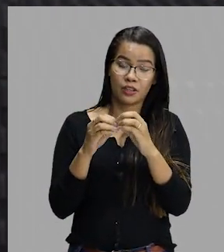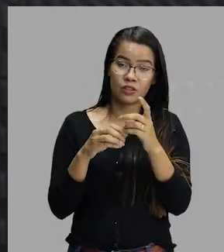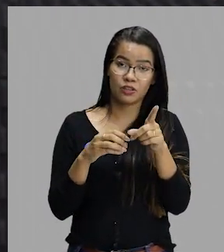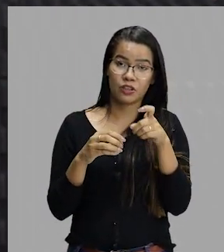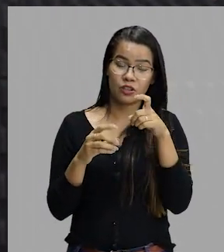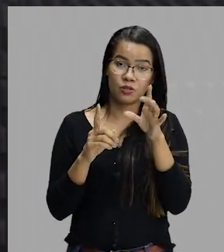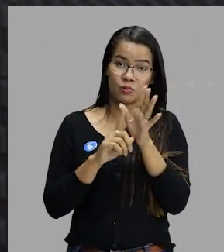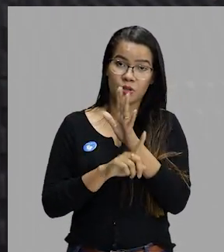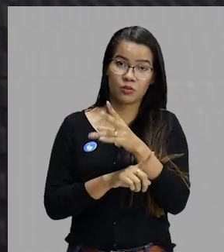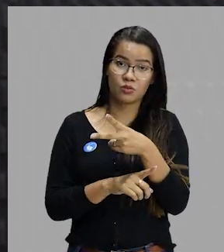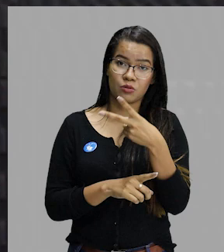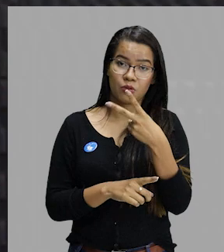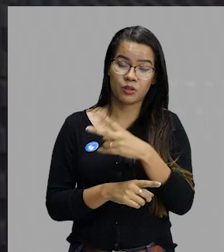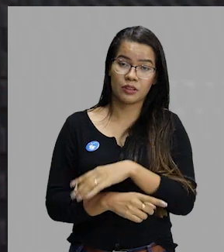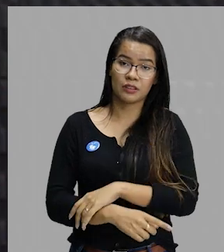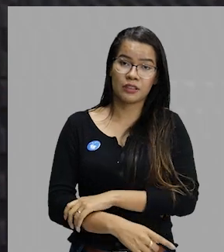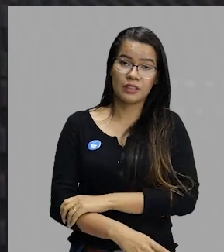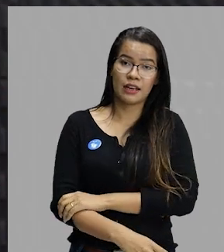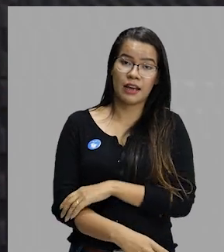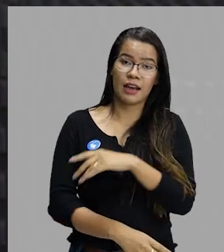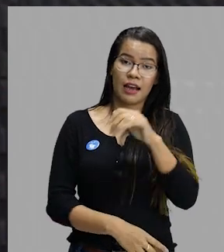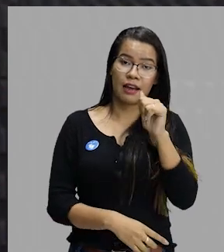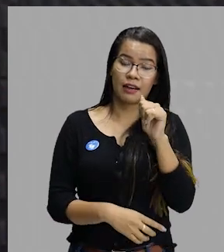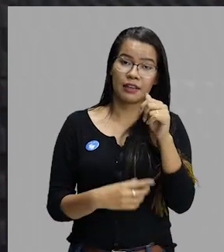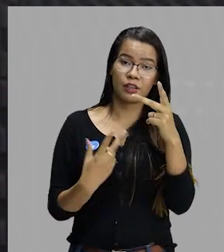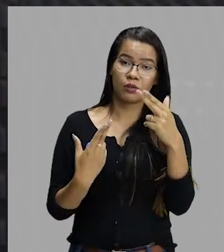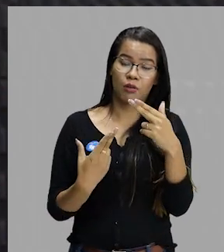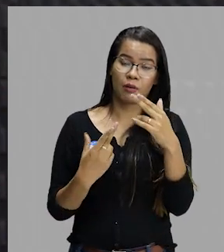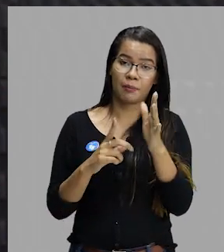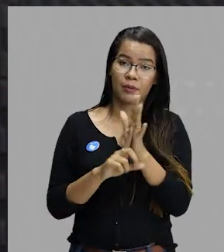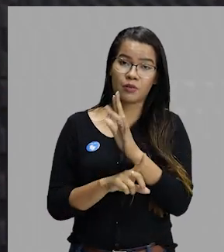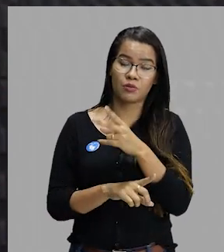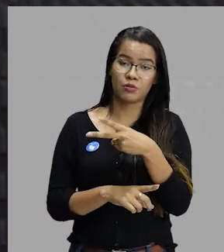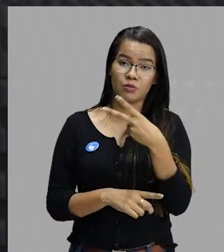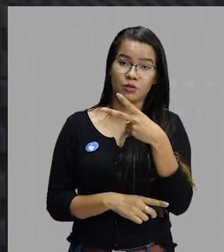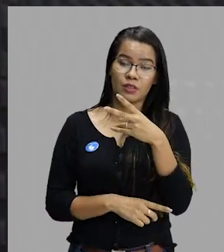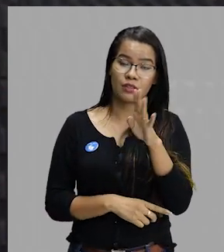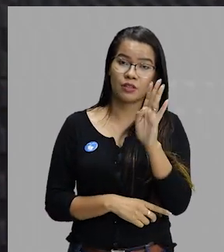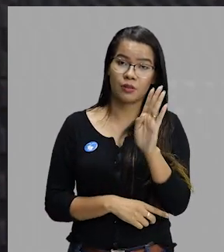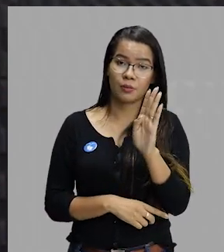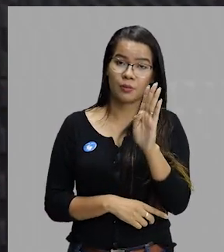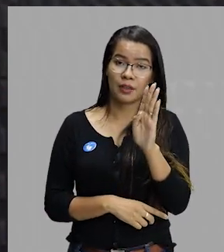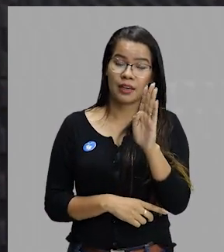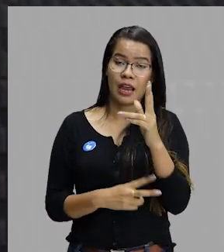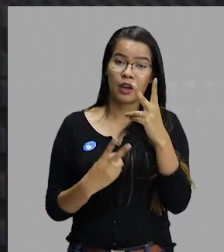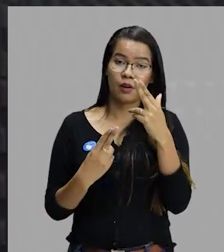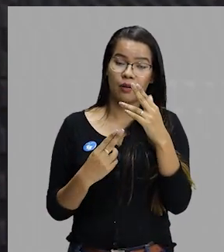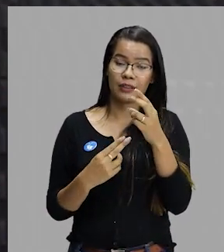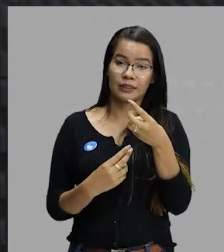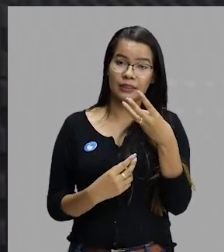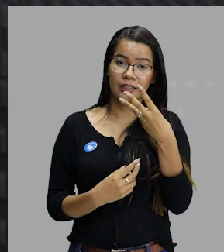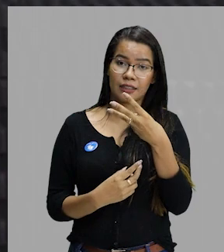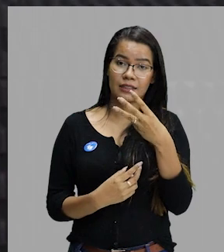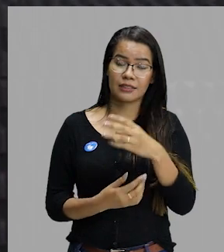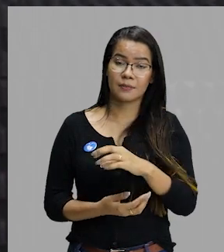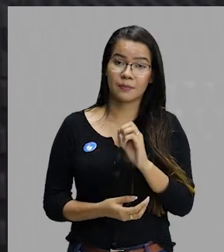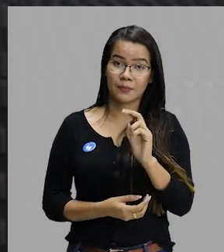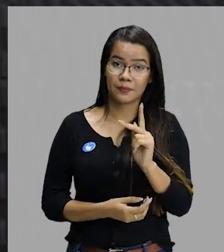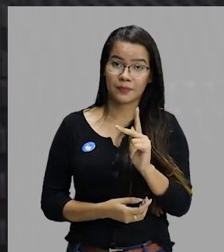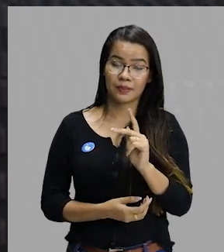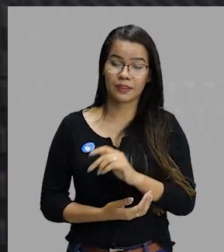2. Ó. Então, a igual a menos 2. E o meu b aqui é igual a 3.